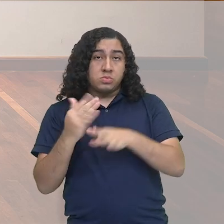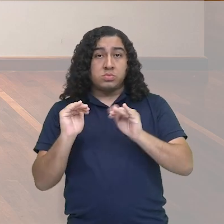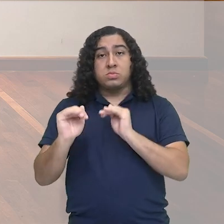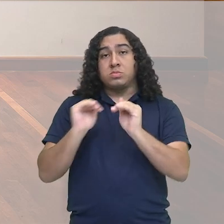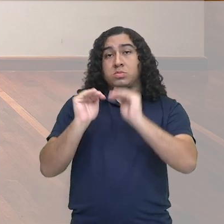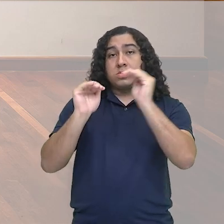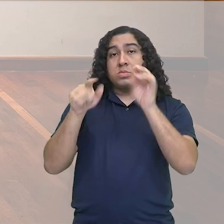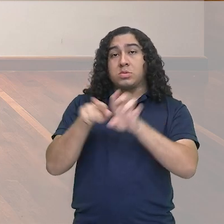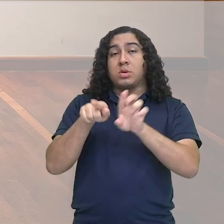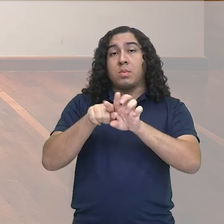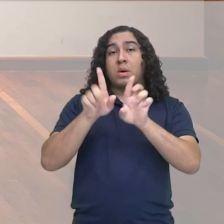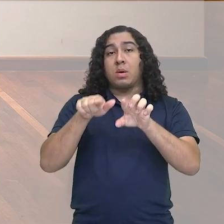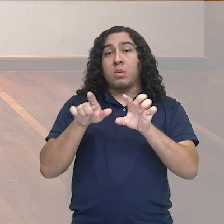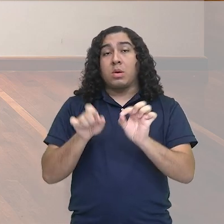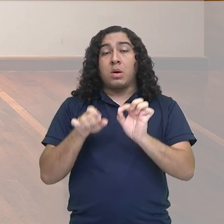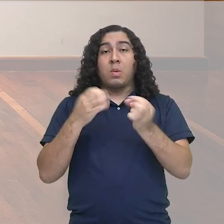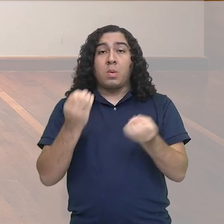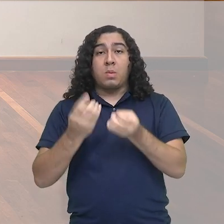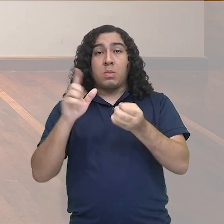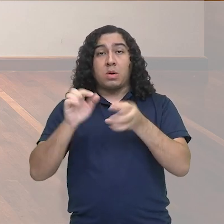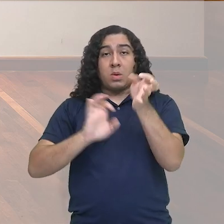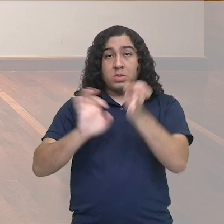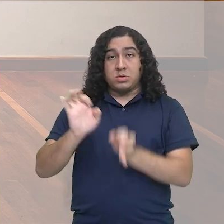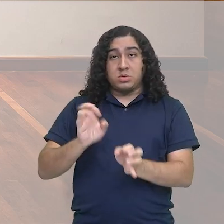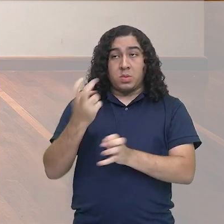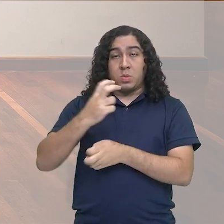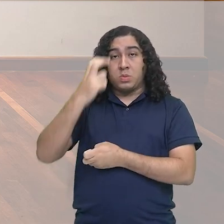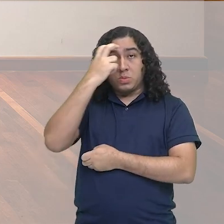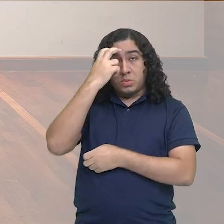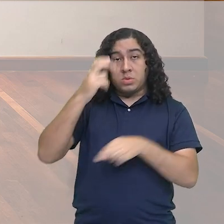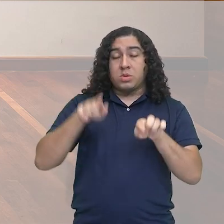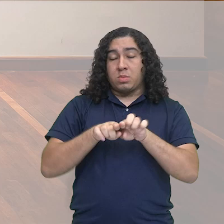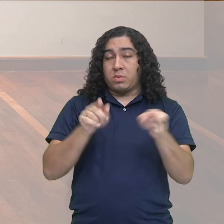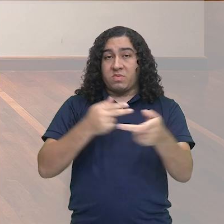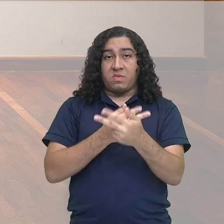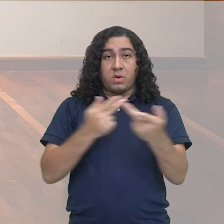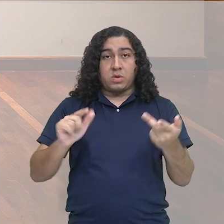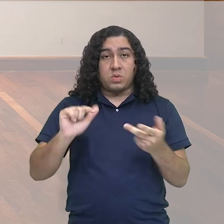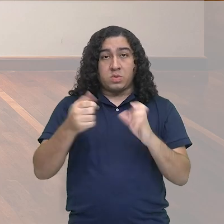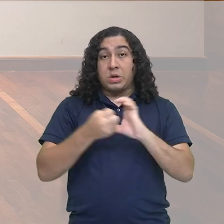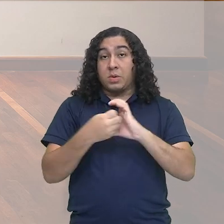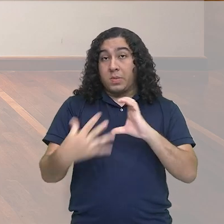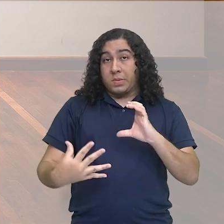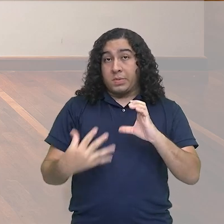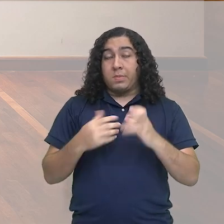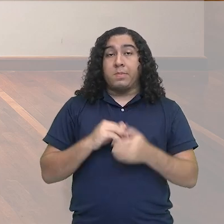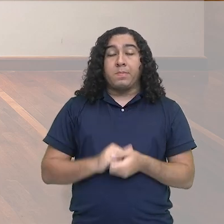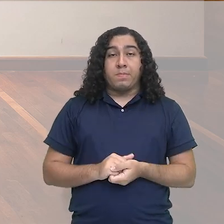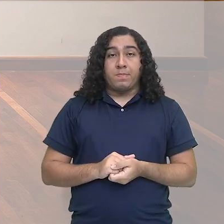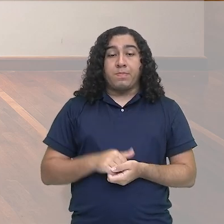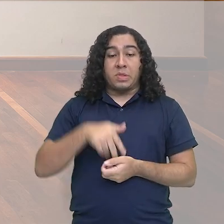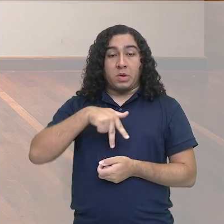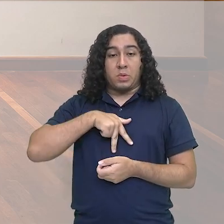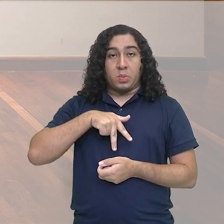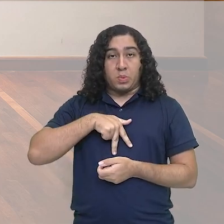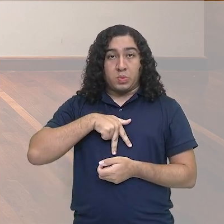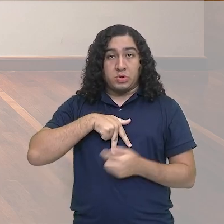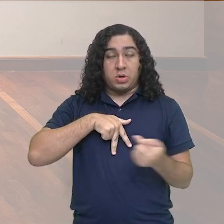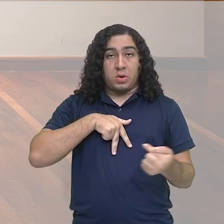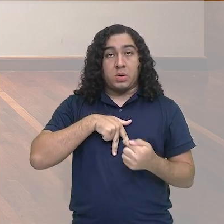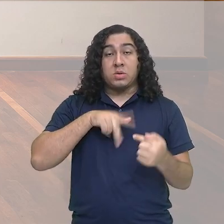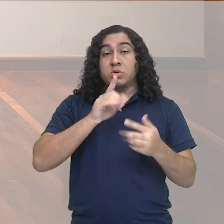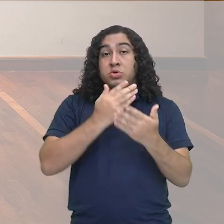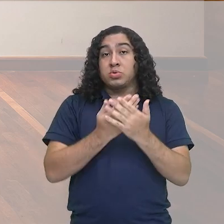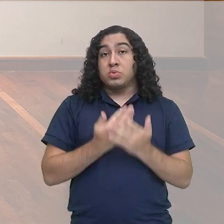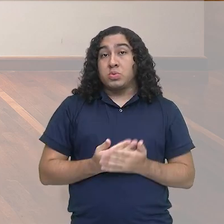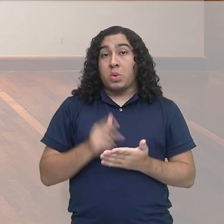desenvolvimento, formas de organização cultural, entre outros aspectos. Então, a antropologia vai estudar o ser